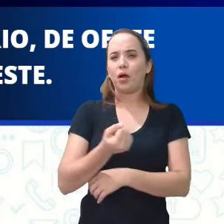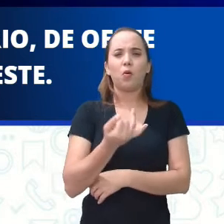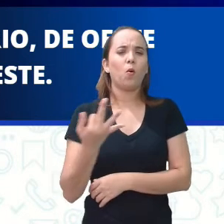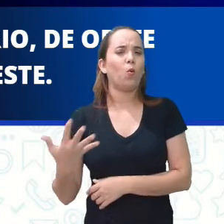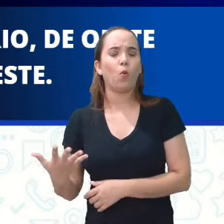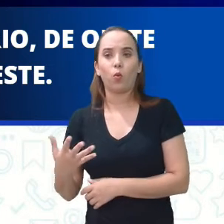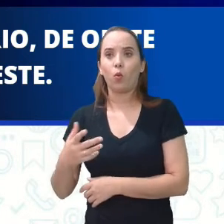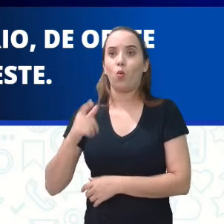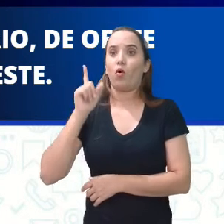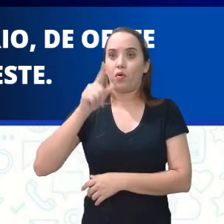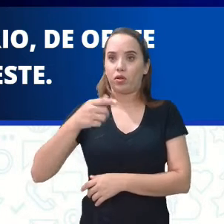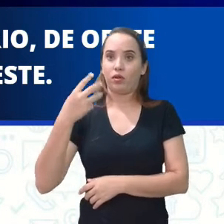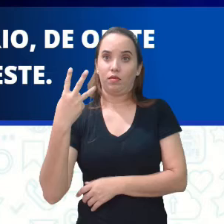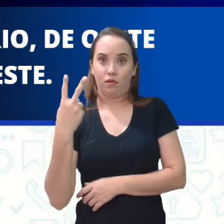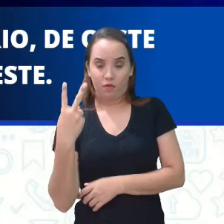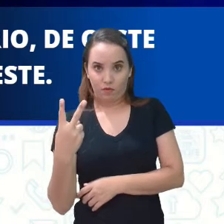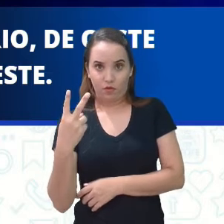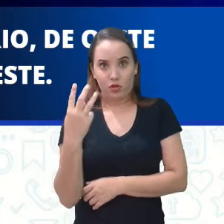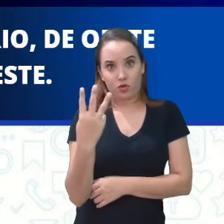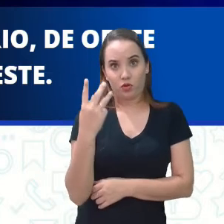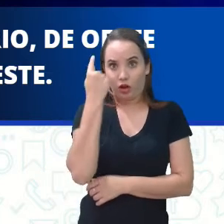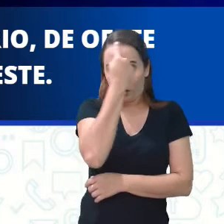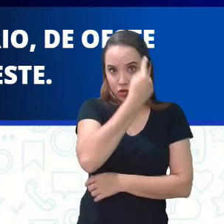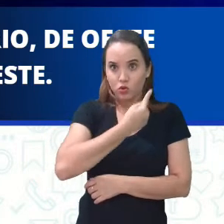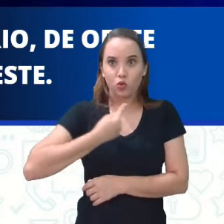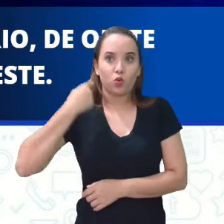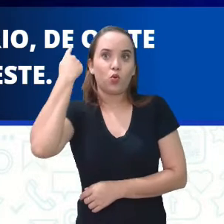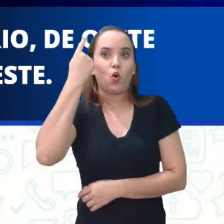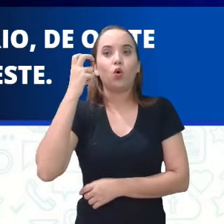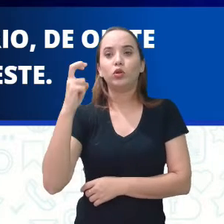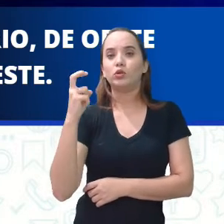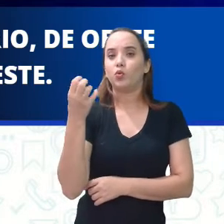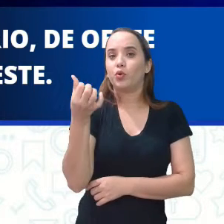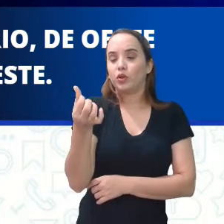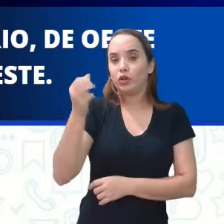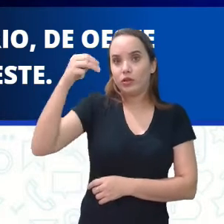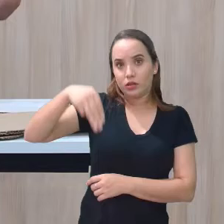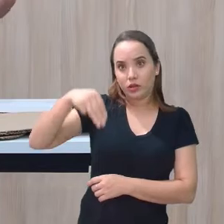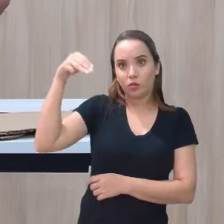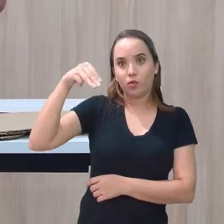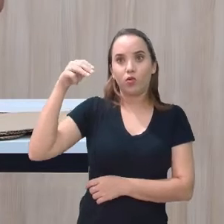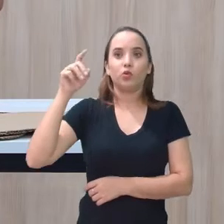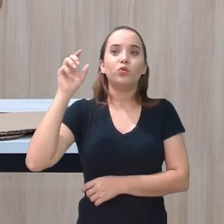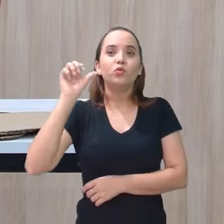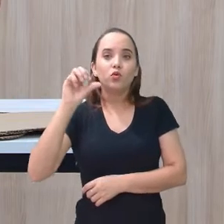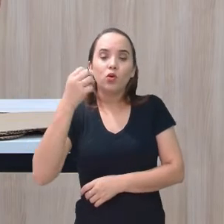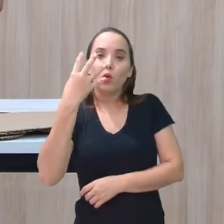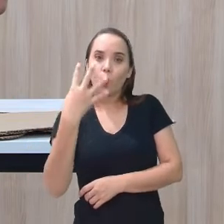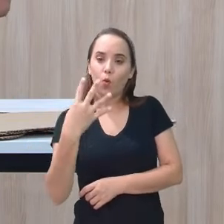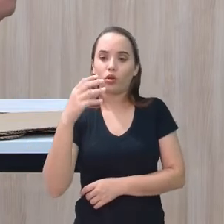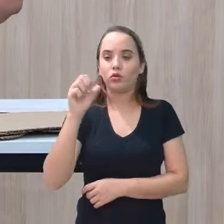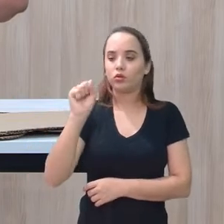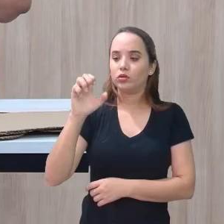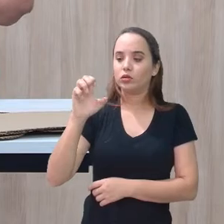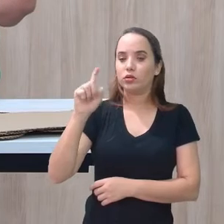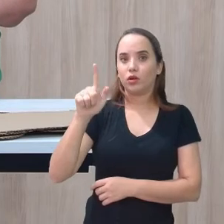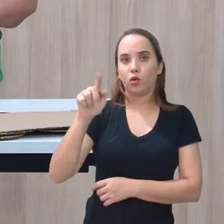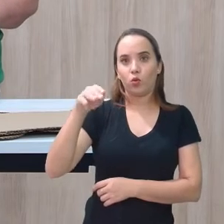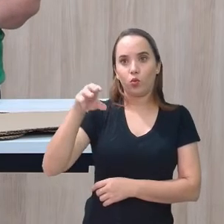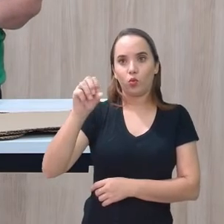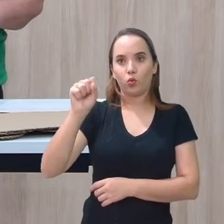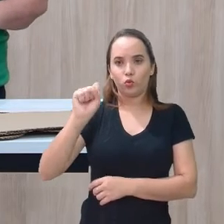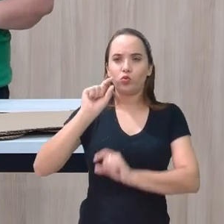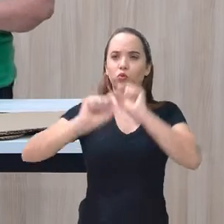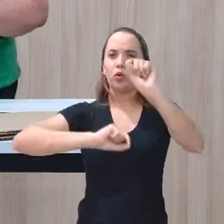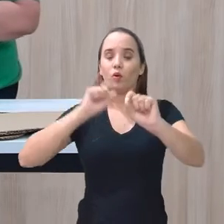4 segundos. Então, a gente costuma sempre falar, não é, que esse movimento de rotação corresponde aí aos dias e